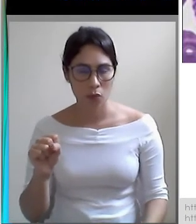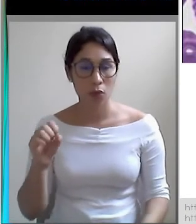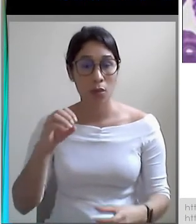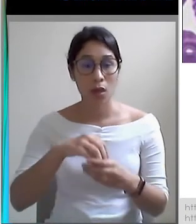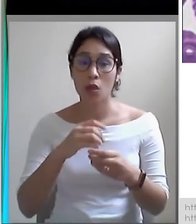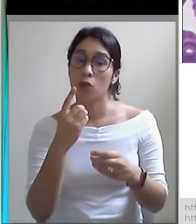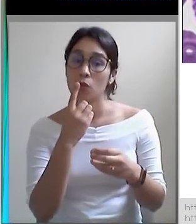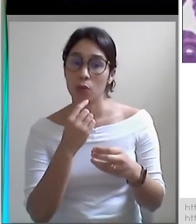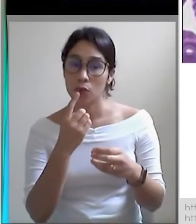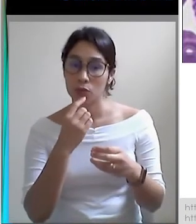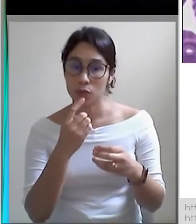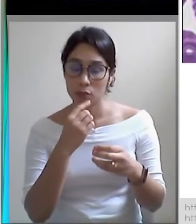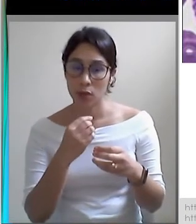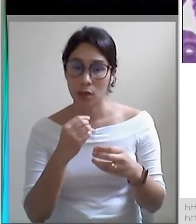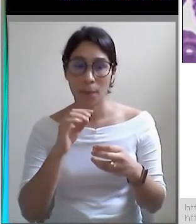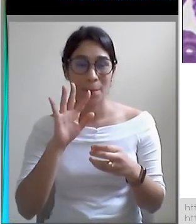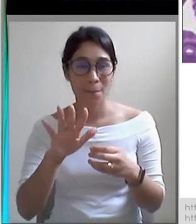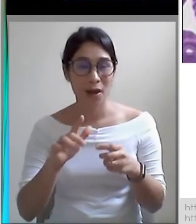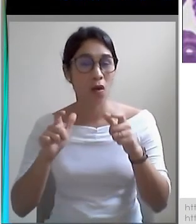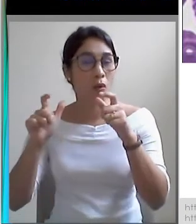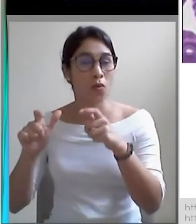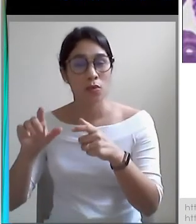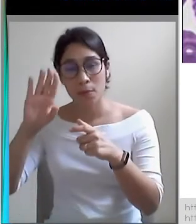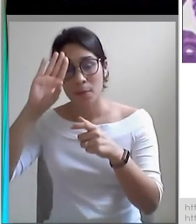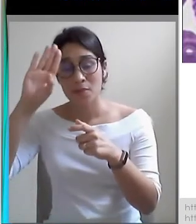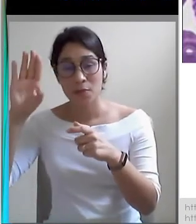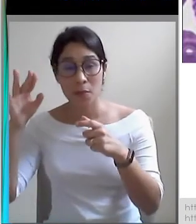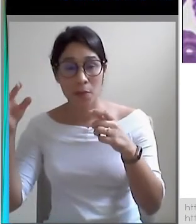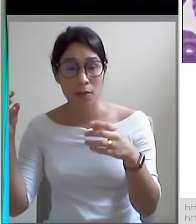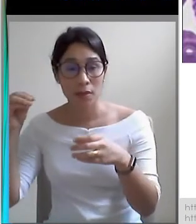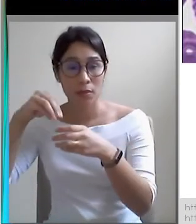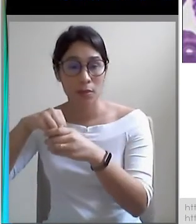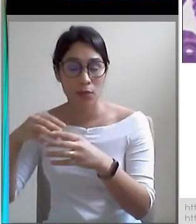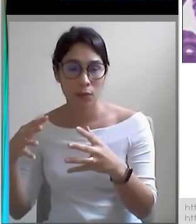são principalmente mais atuantes nos tecidos.